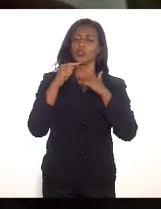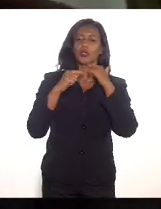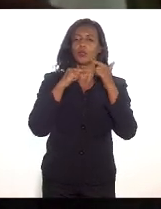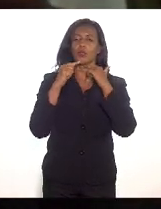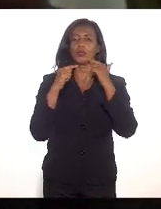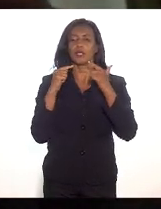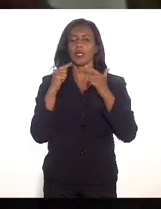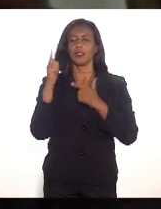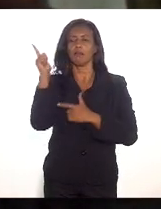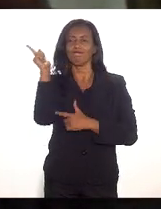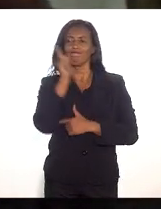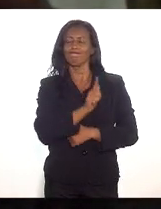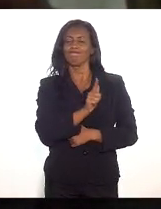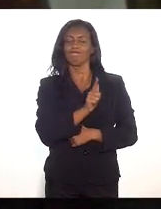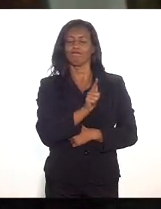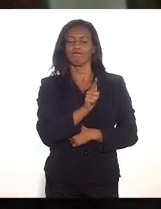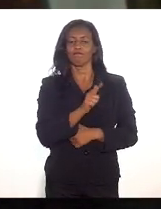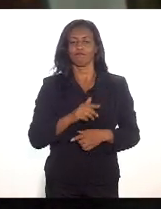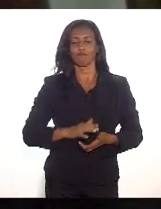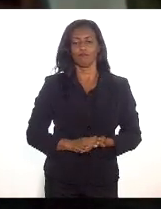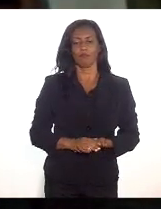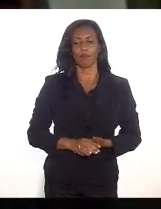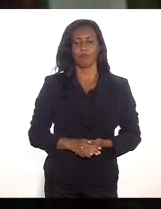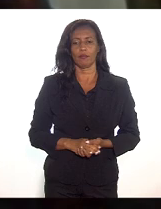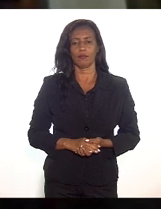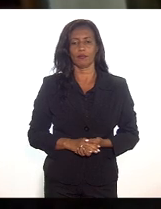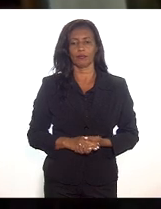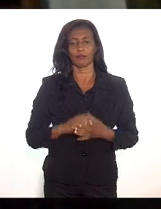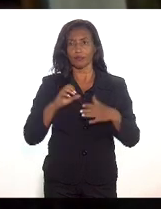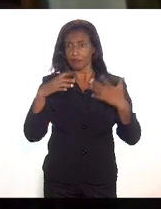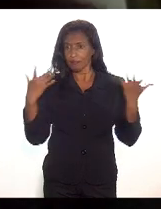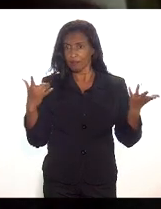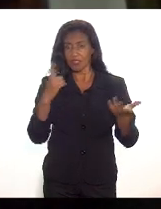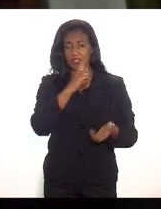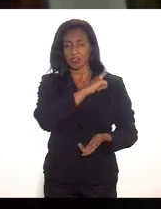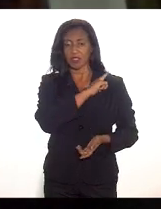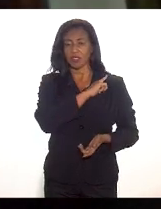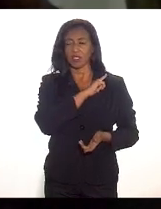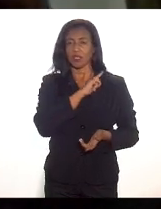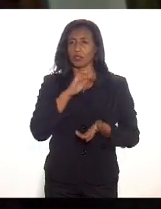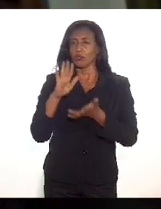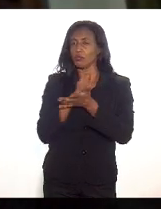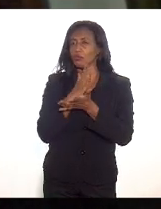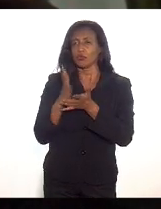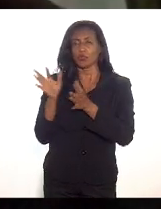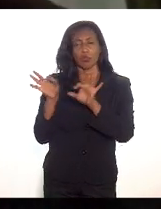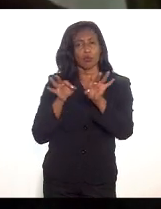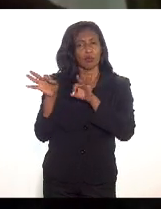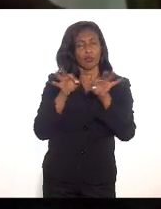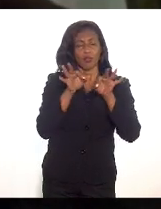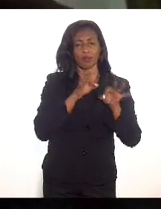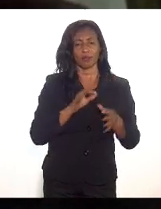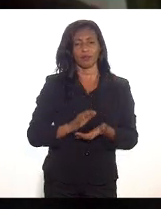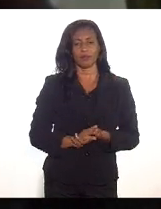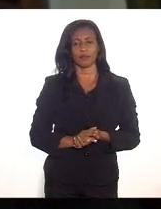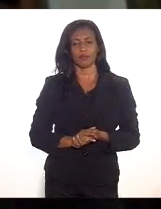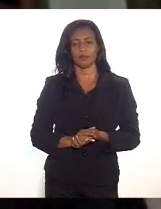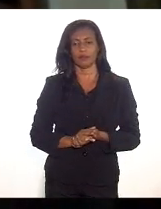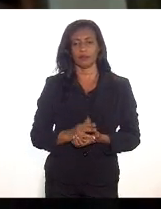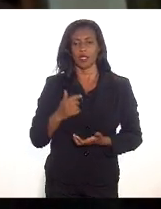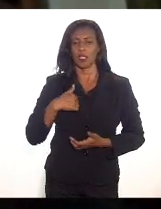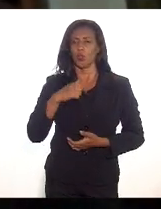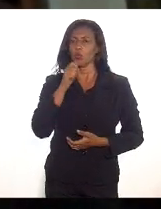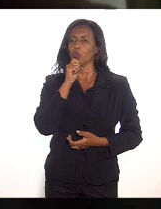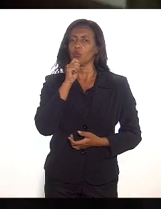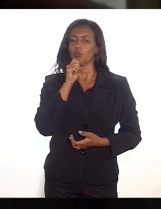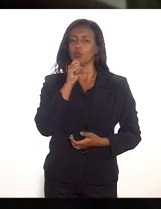esse plano de metas. Claro, isso é gestão, de alguma forma, profissional. Eu não tenho